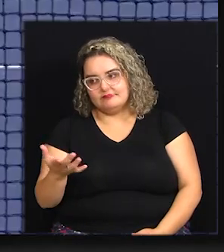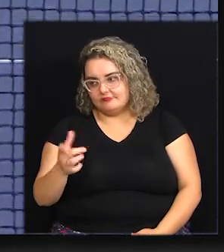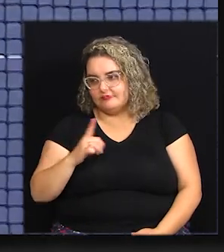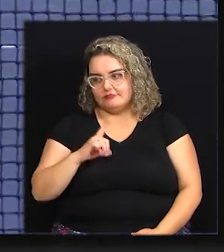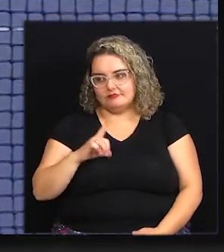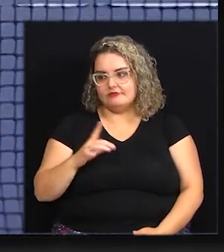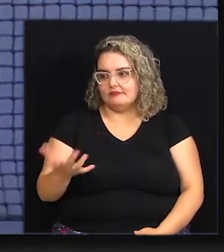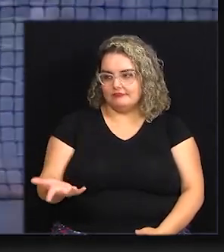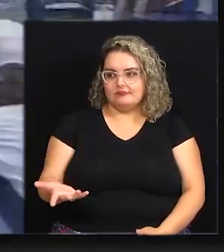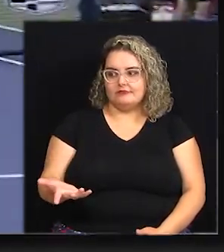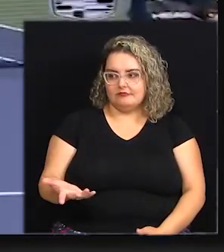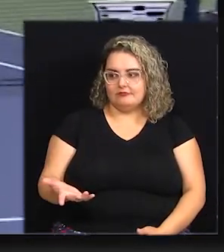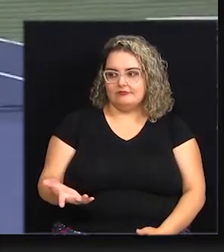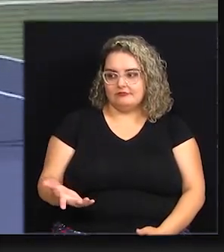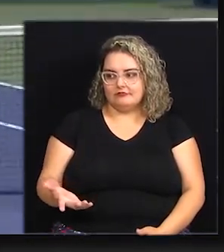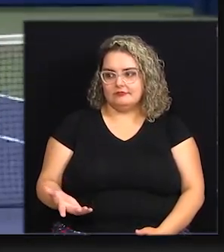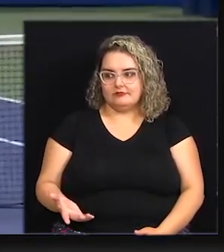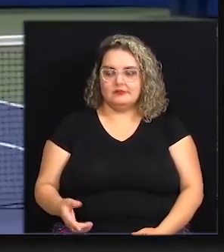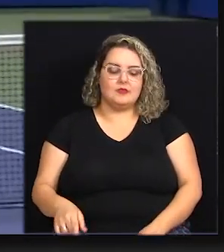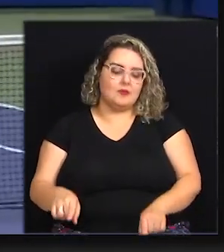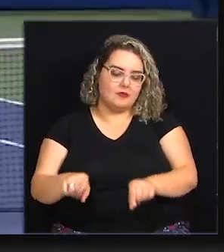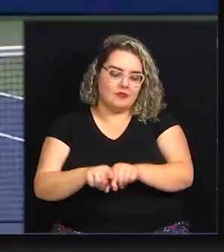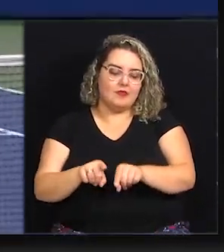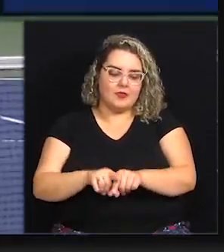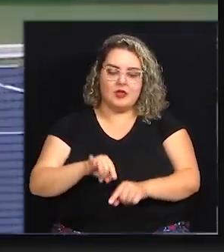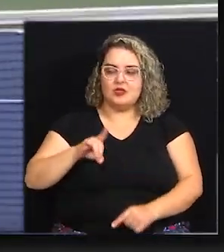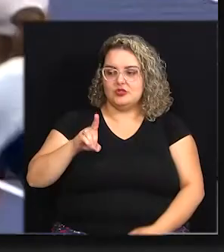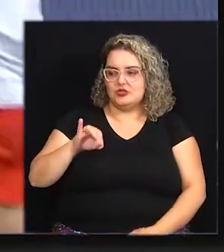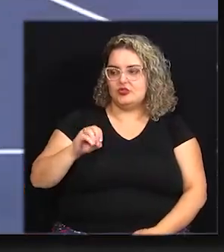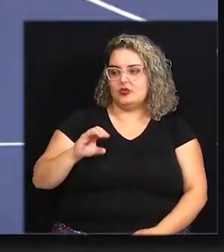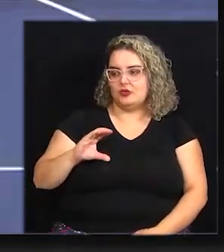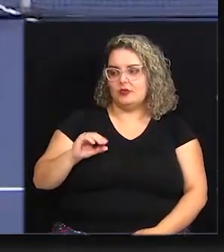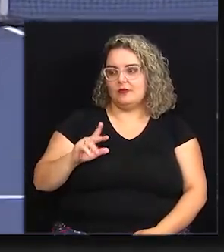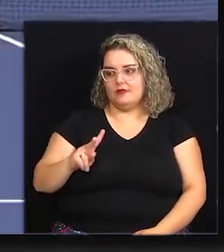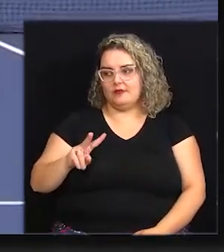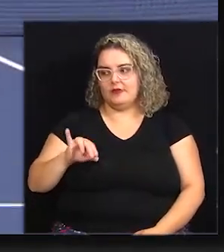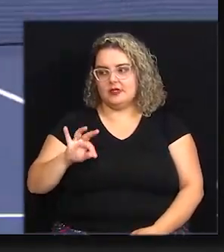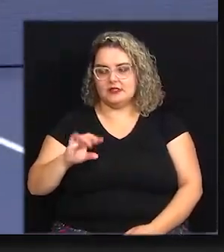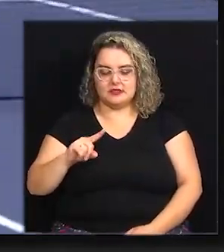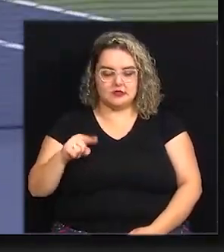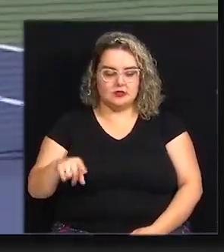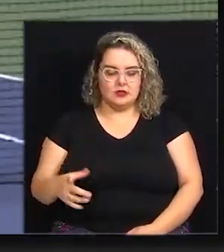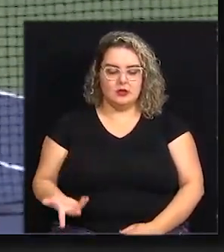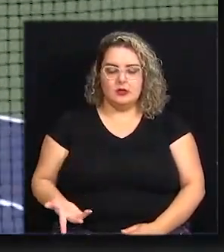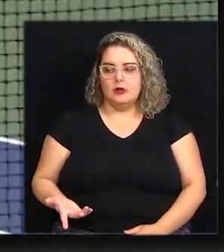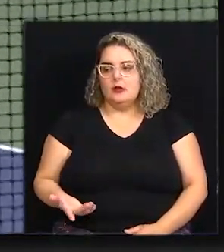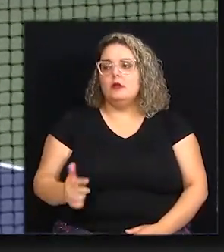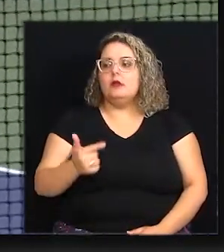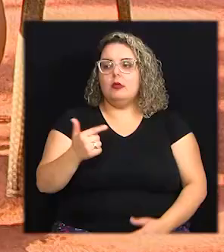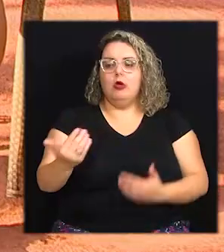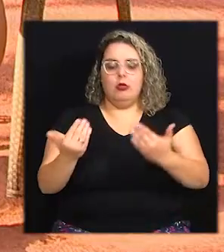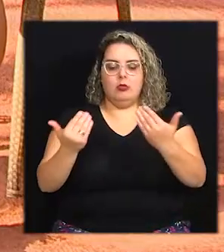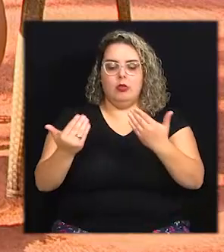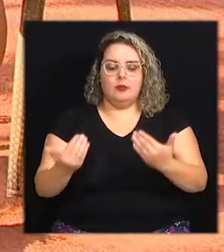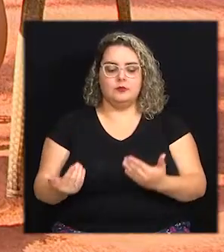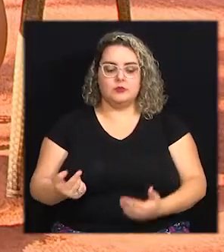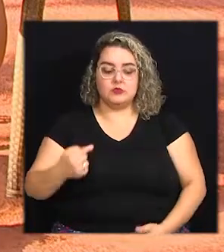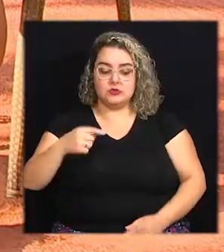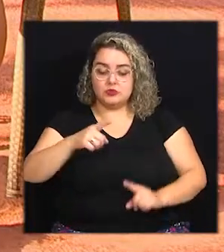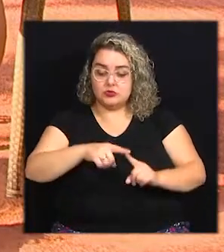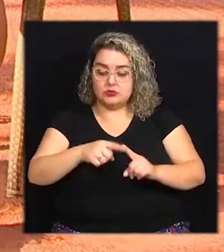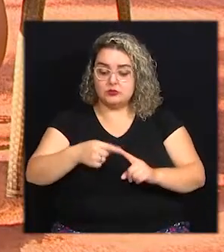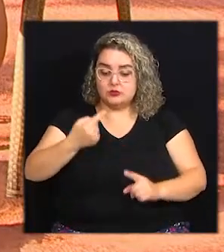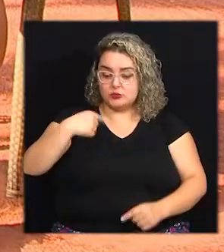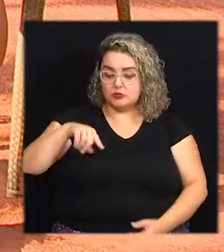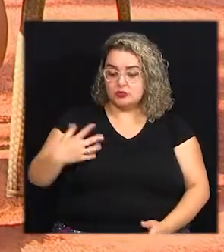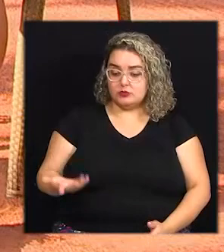tinha. Mas eu gosto muito do Djokovic também. O seu estilo dentro de quadra, sem comparações, né? Mas o seu estilo dentro de